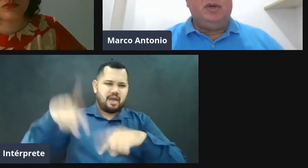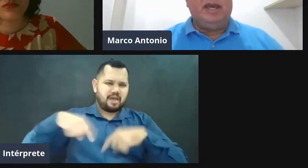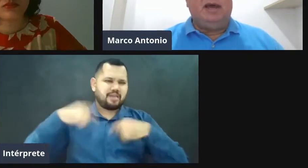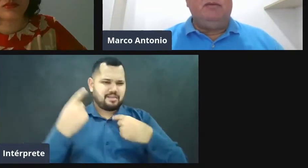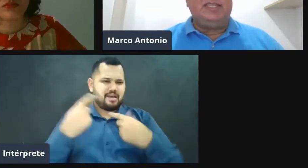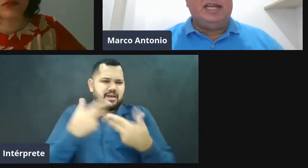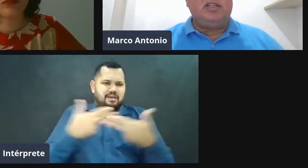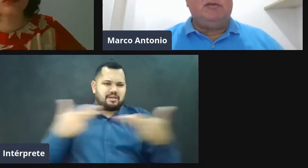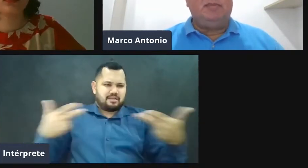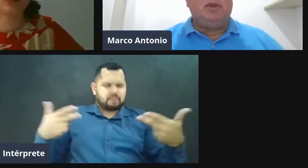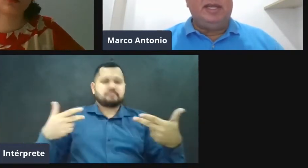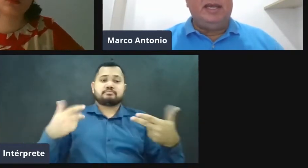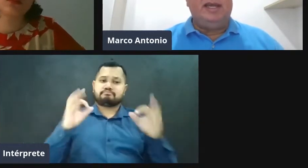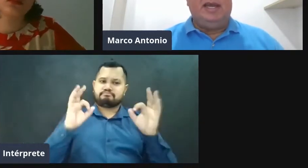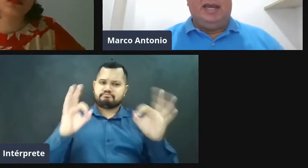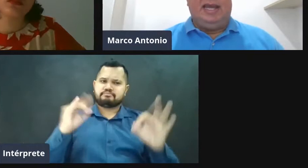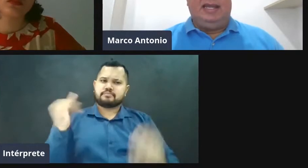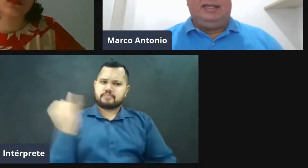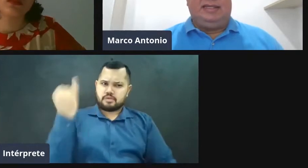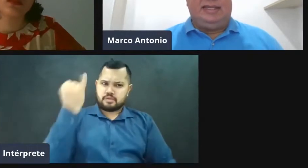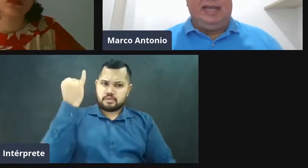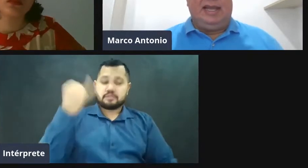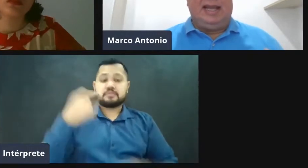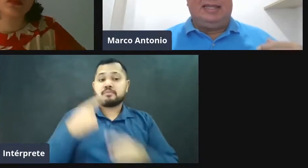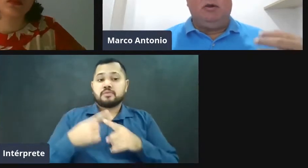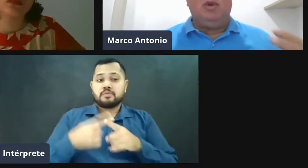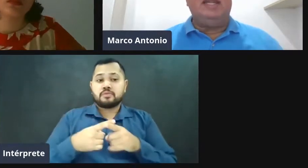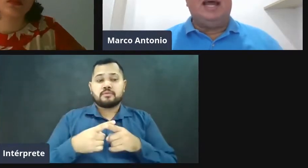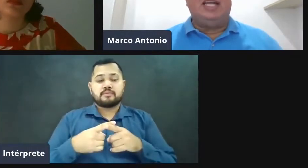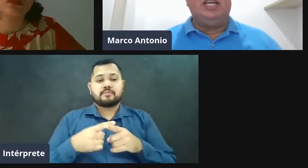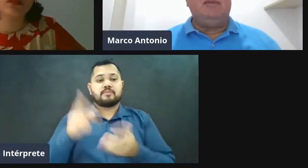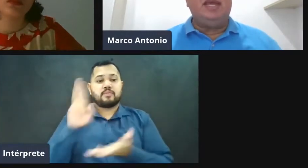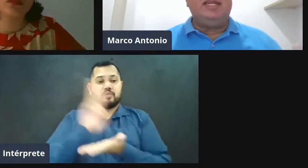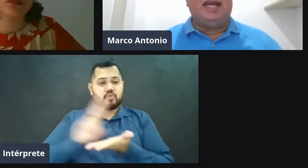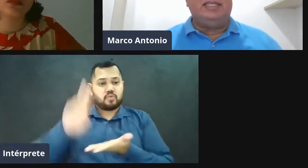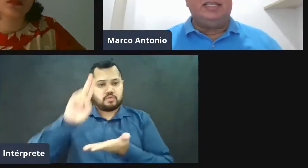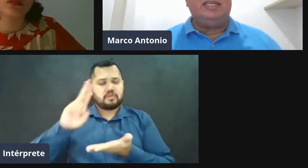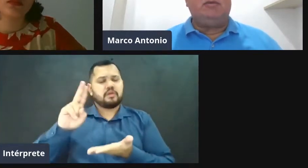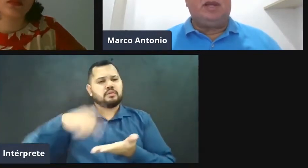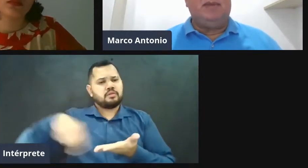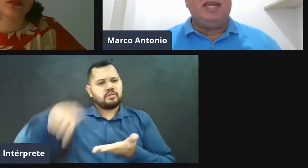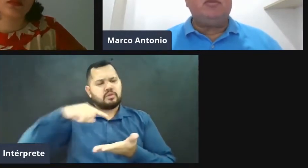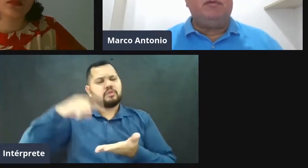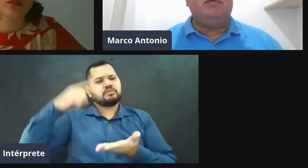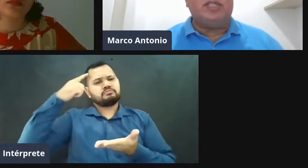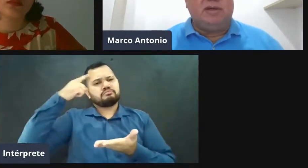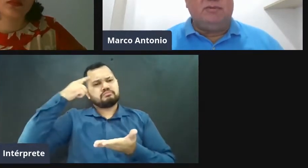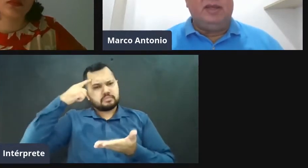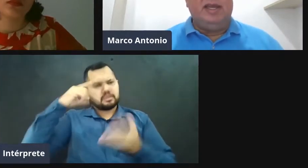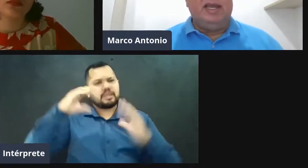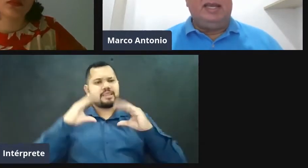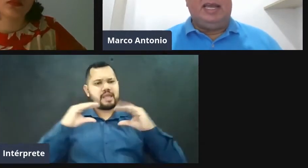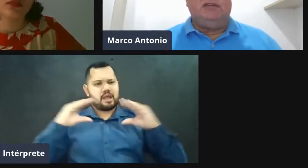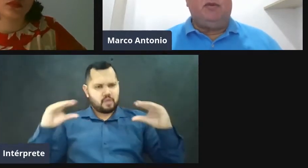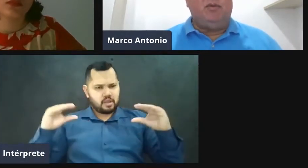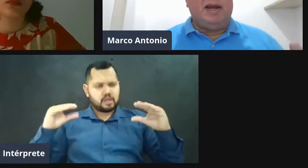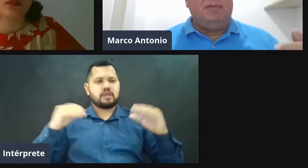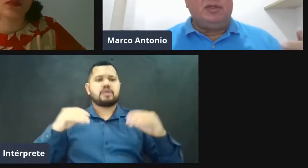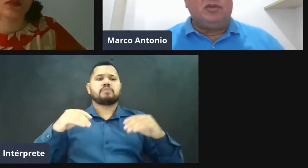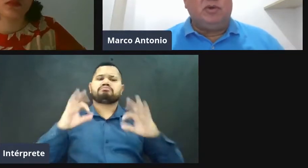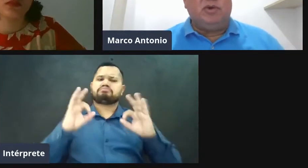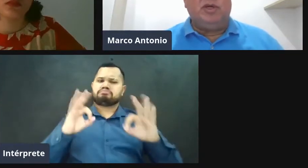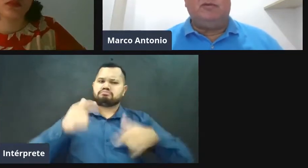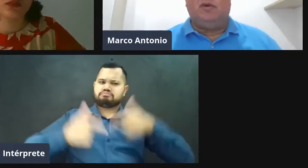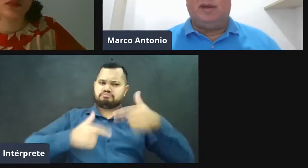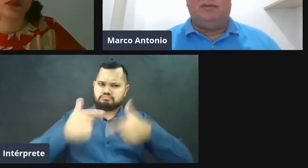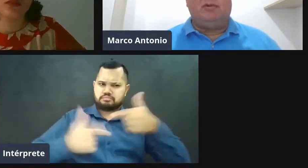importante, porque a universidade só vai poder ter a tranquilidade, a liberdade de executar bem a sua função, que é de